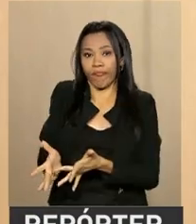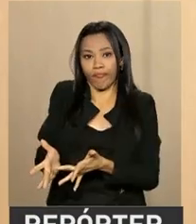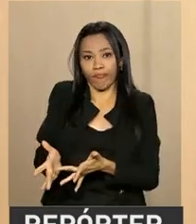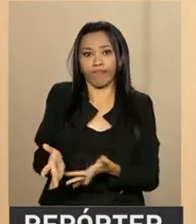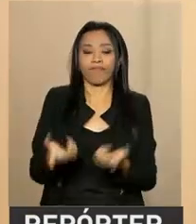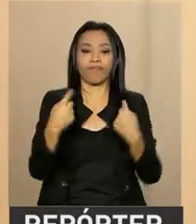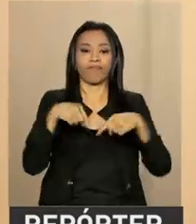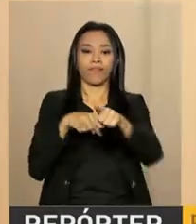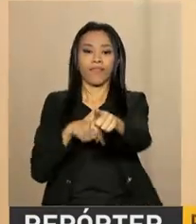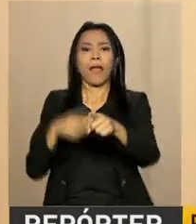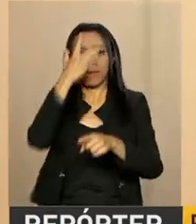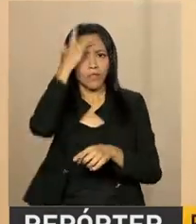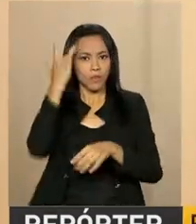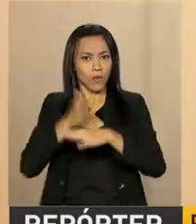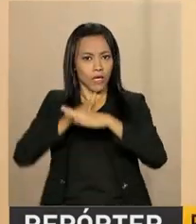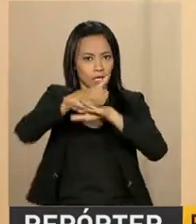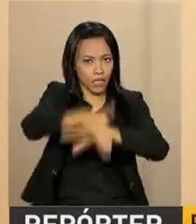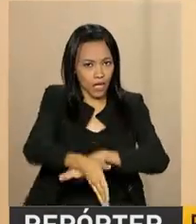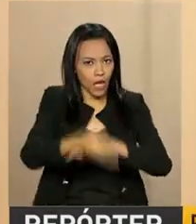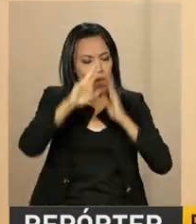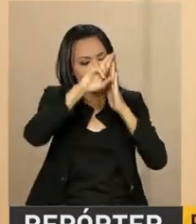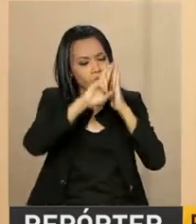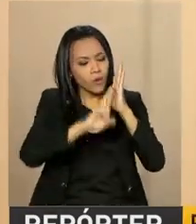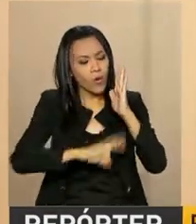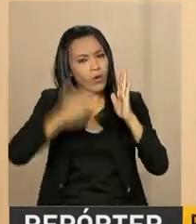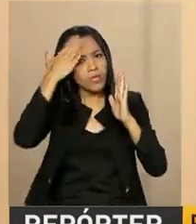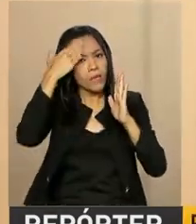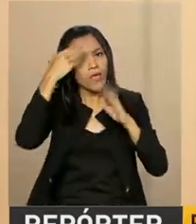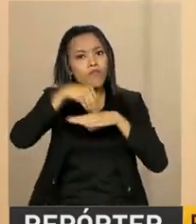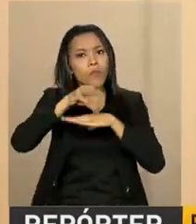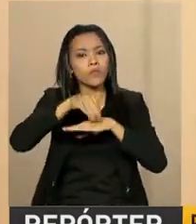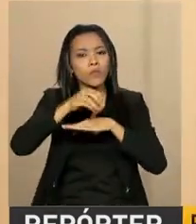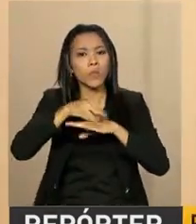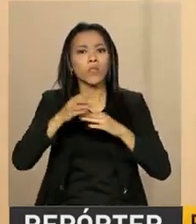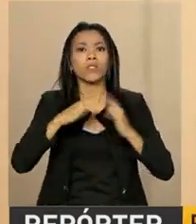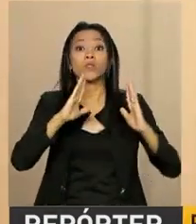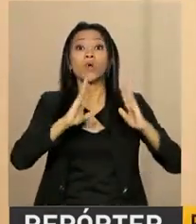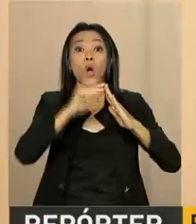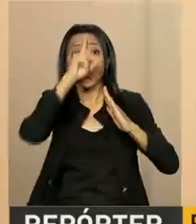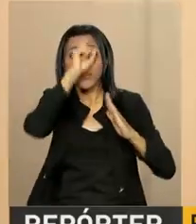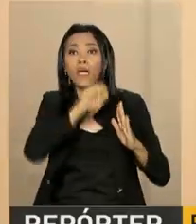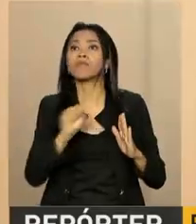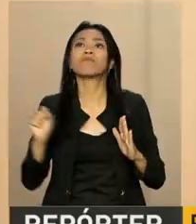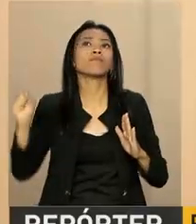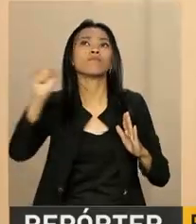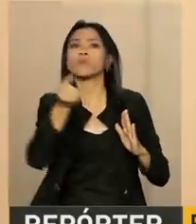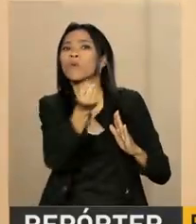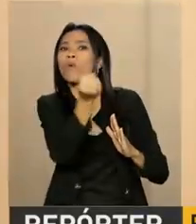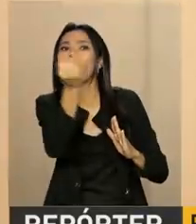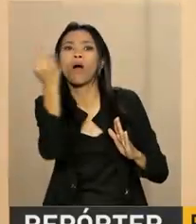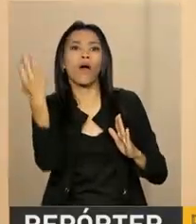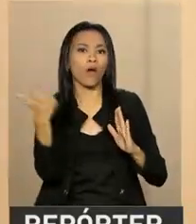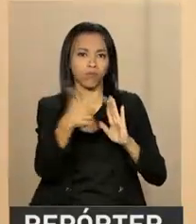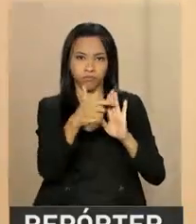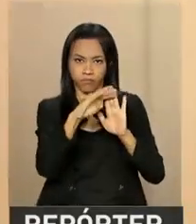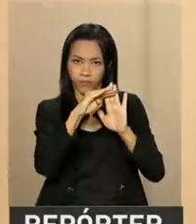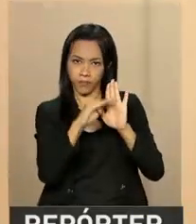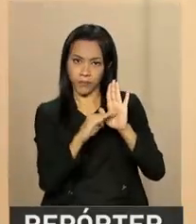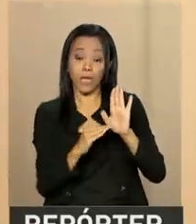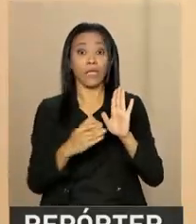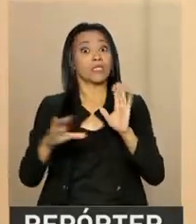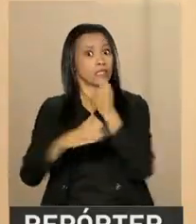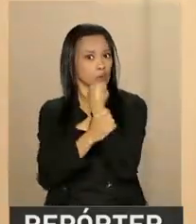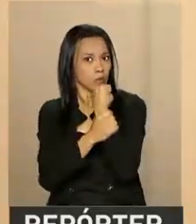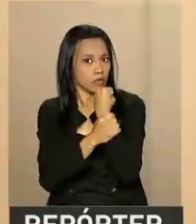O cidadão que acessar esse relatório, ele vai ter informações sobre as clínicas e como que estão os padrões de qualidade, que